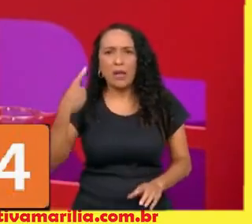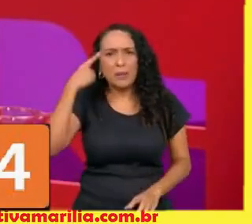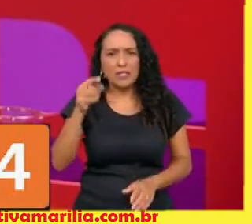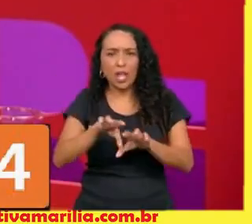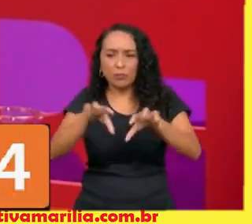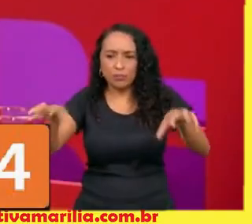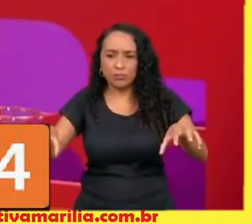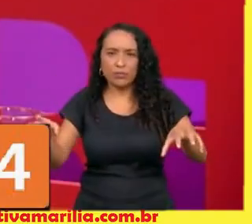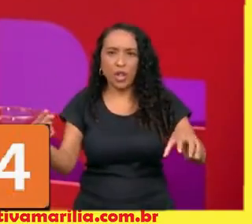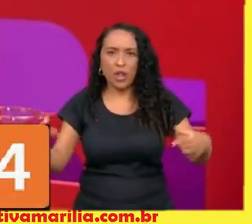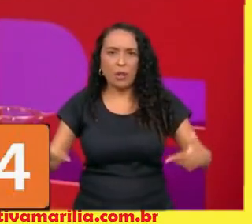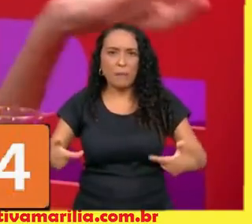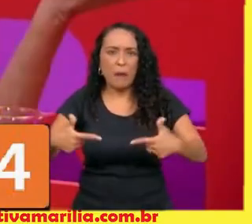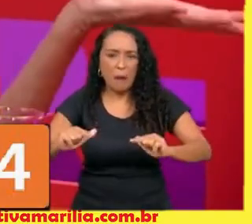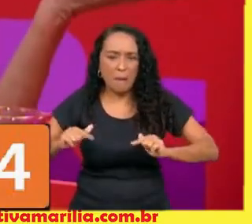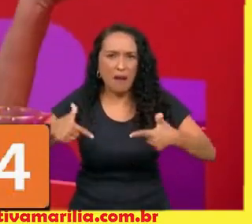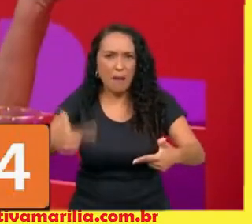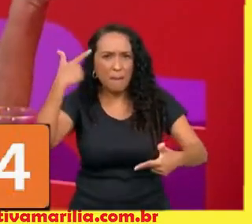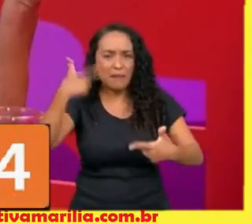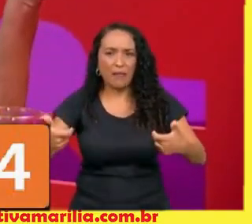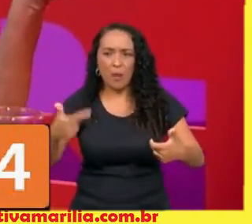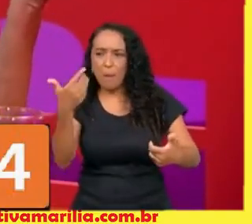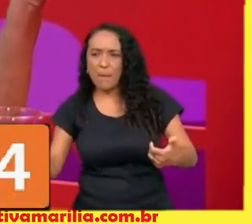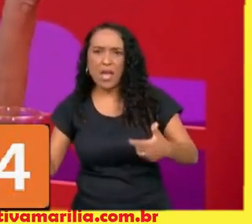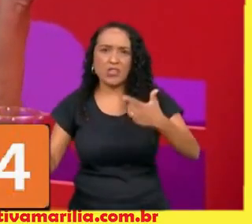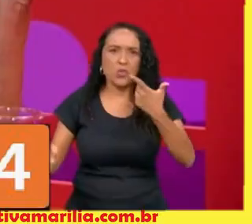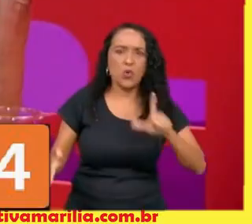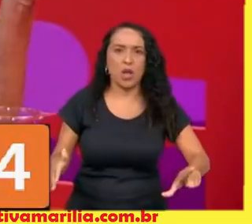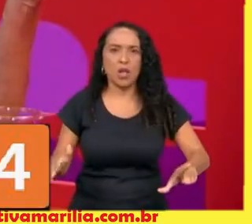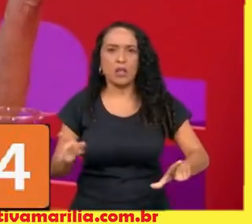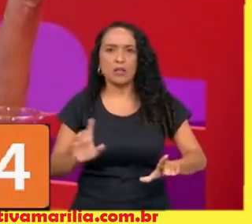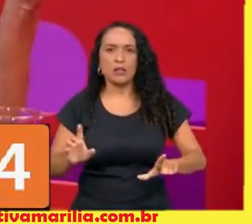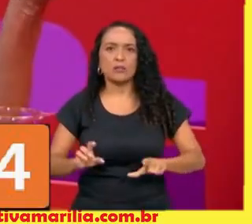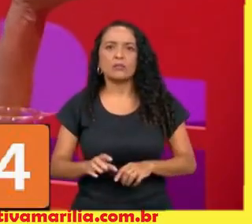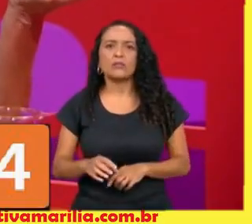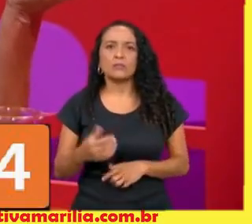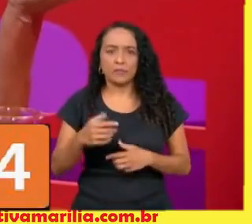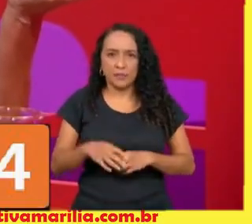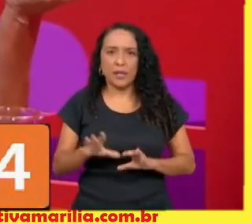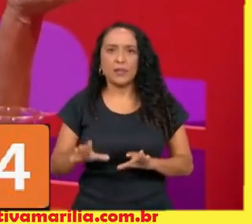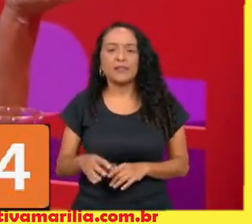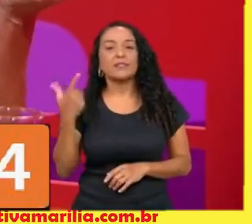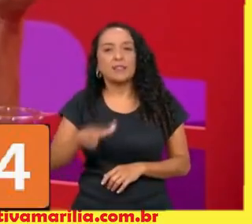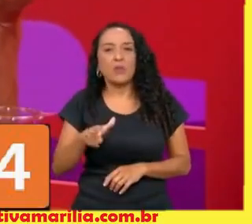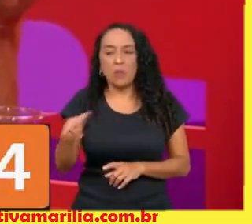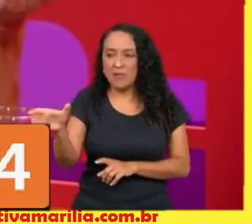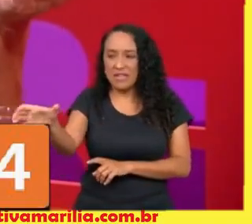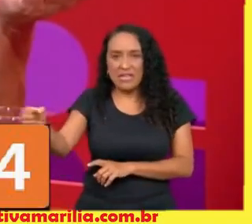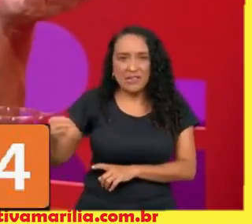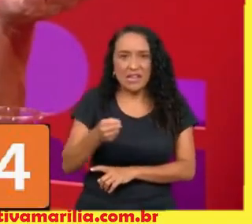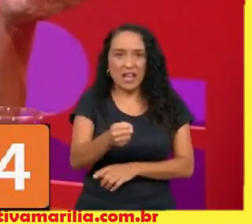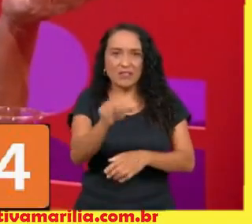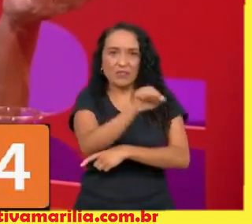luta. Assim, como em qualquer guerra, uma perde, outra ganha. Ninguém sabia que uma era arrancada de dentro de casa, colocada num